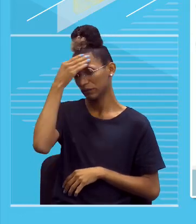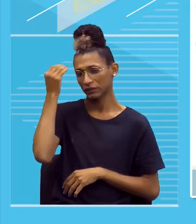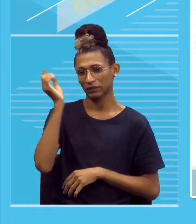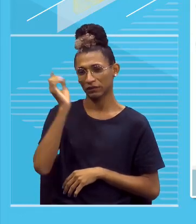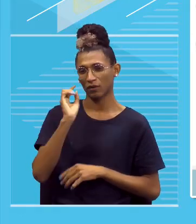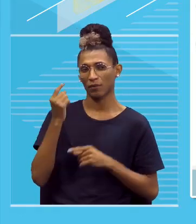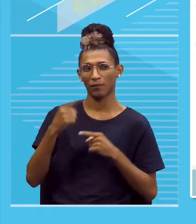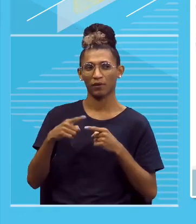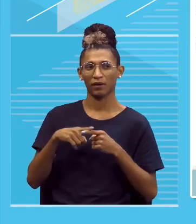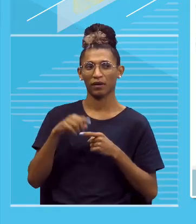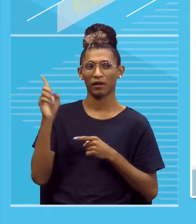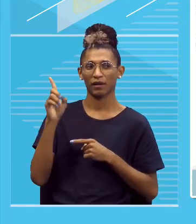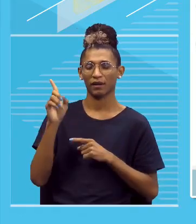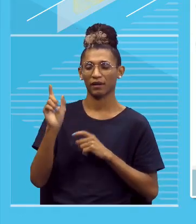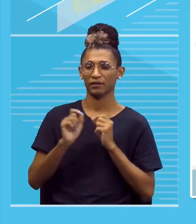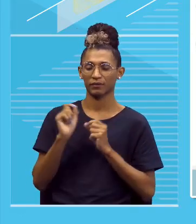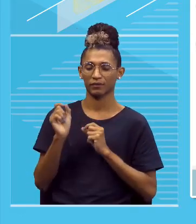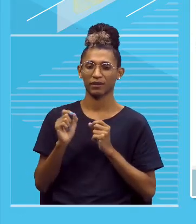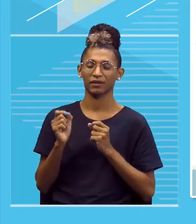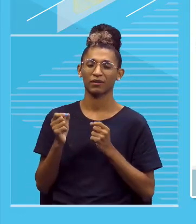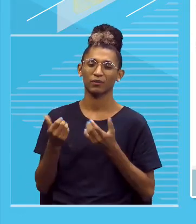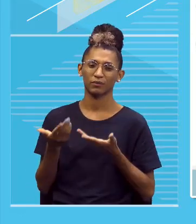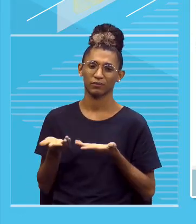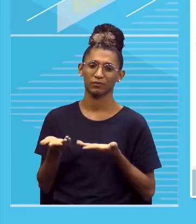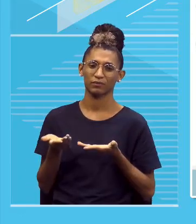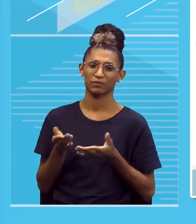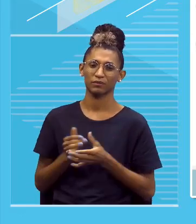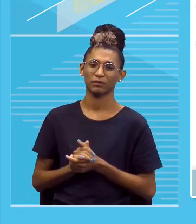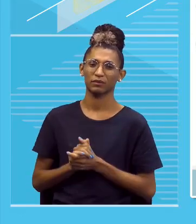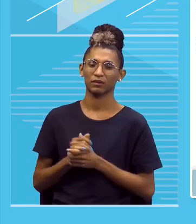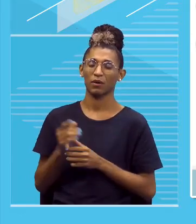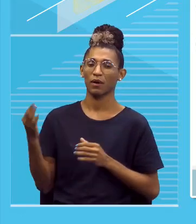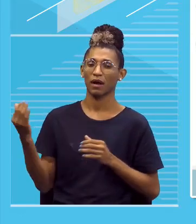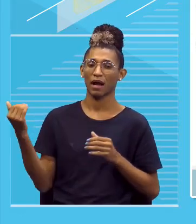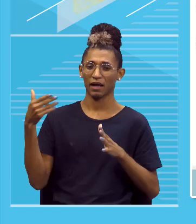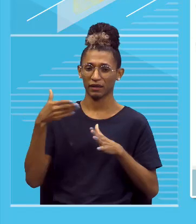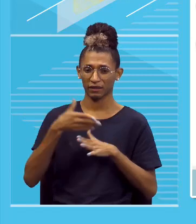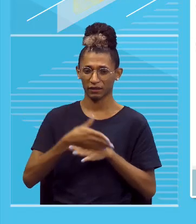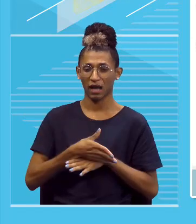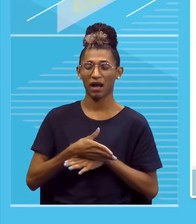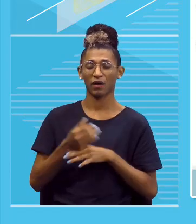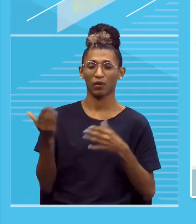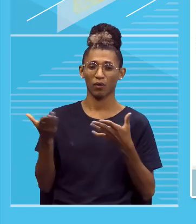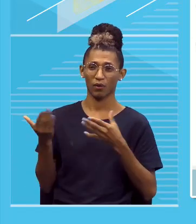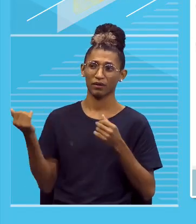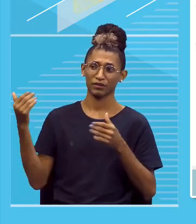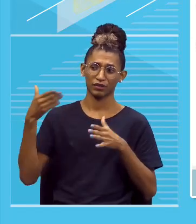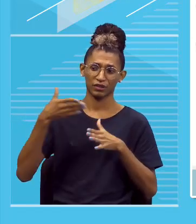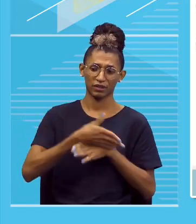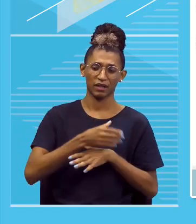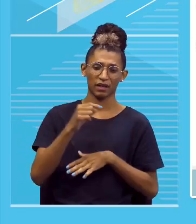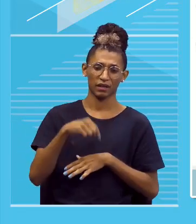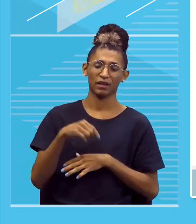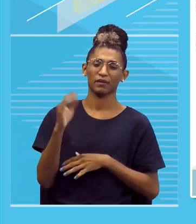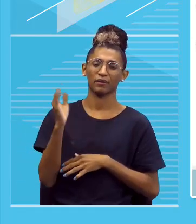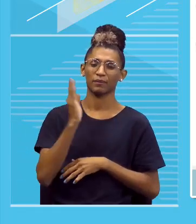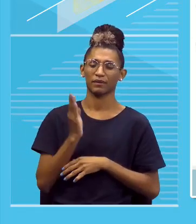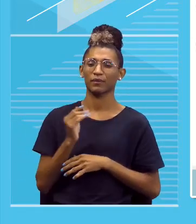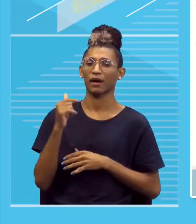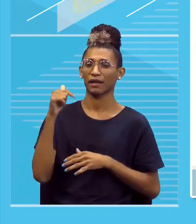Porque eles estão nos nossos sinais das cidades grandes e médias do Brasil aqui em Teresina por